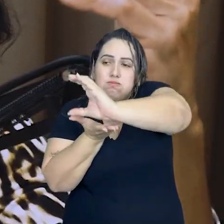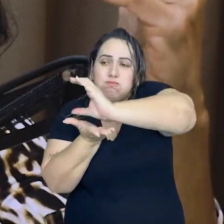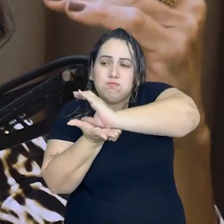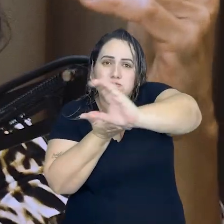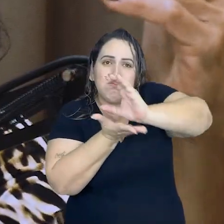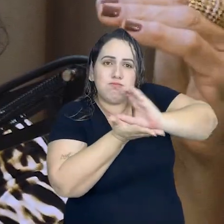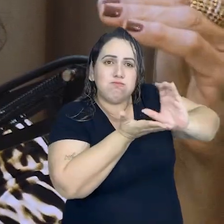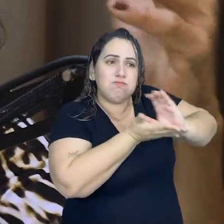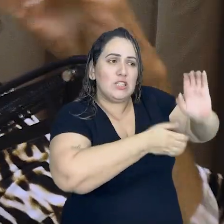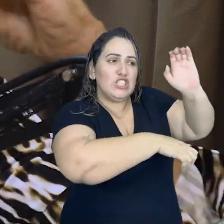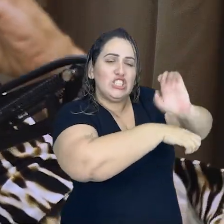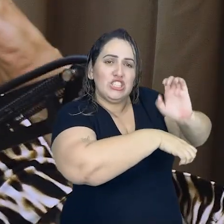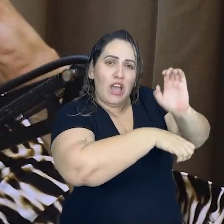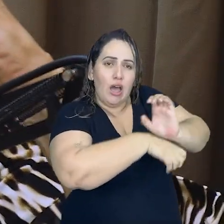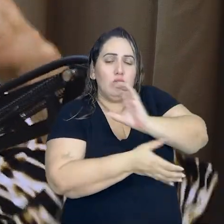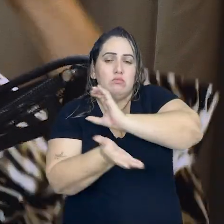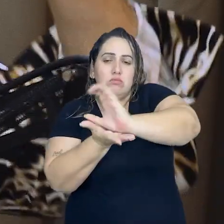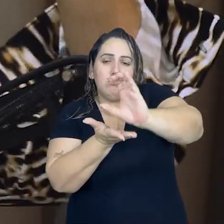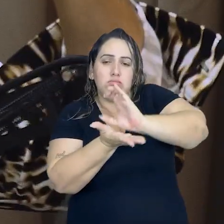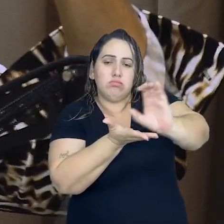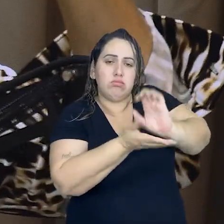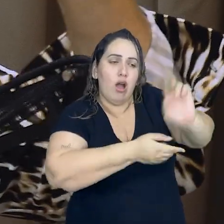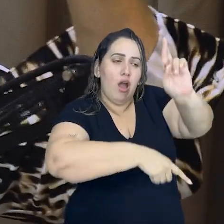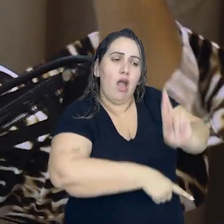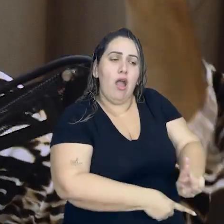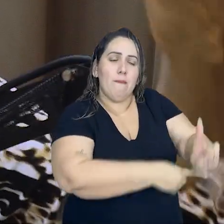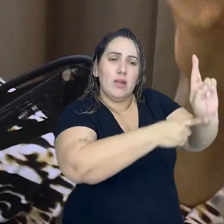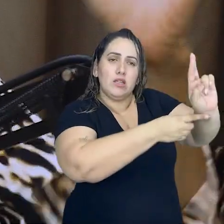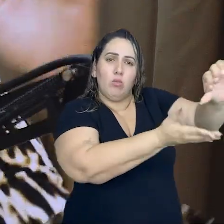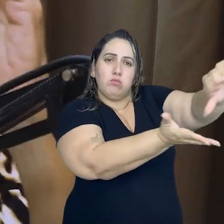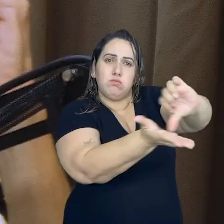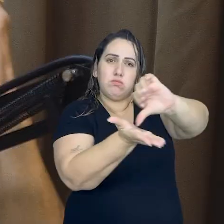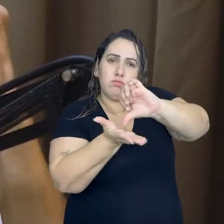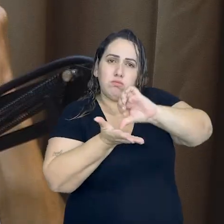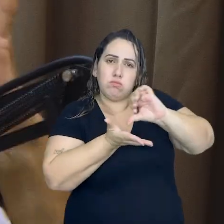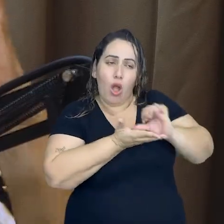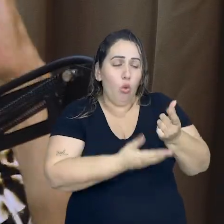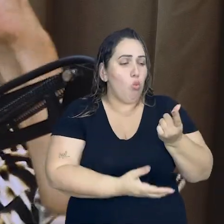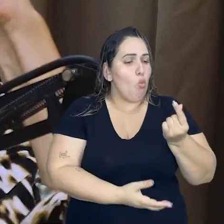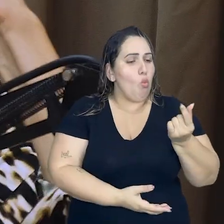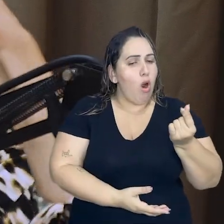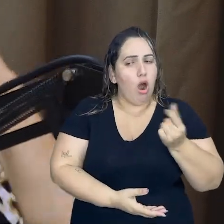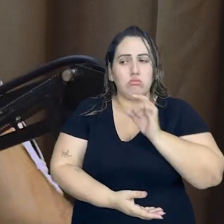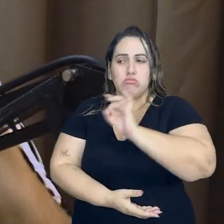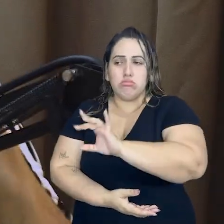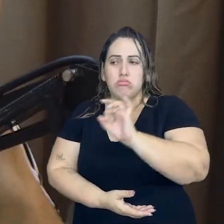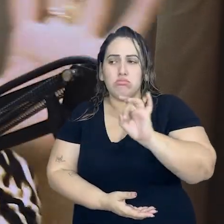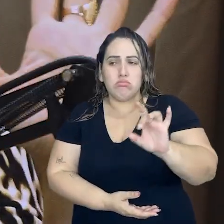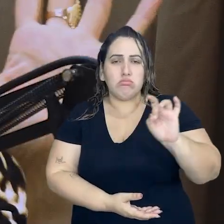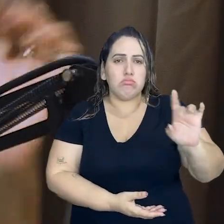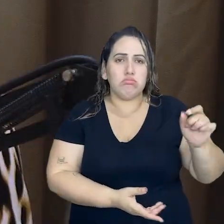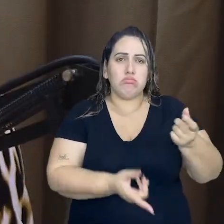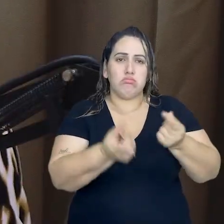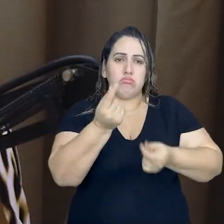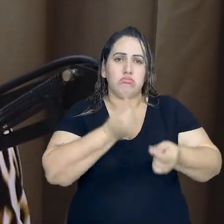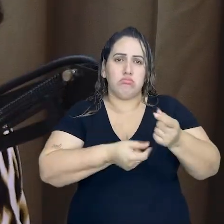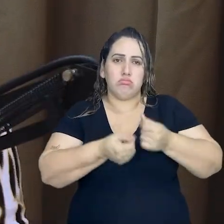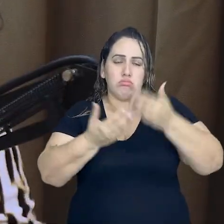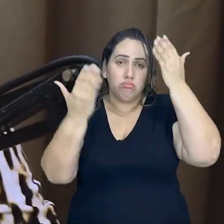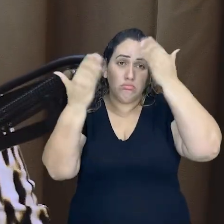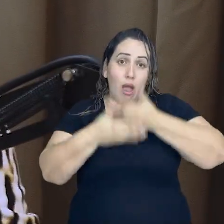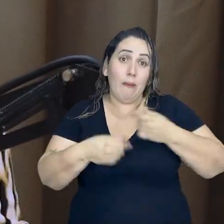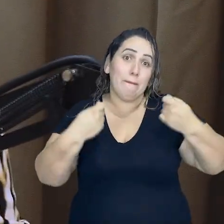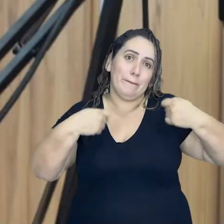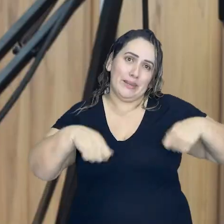representação estadual, quanto e para quais irão essas cotas, esse dinheiro. É assim